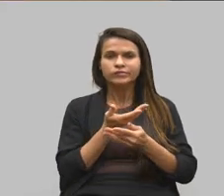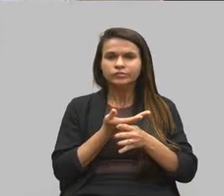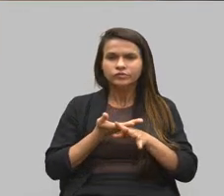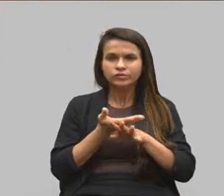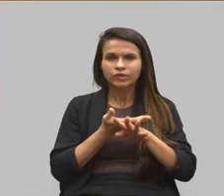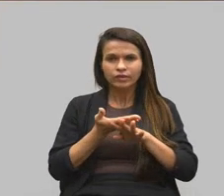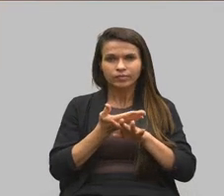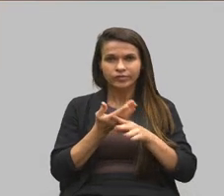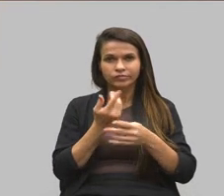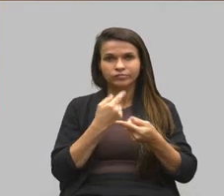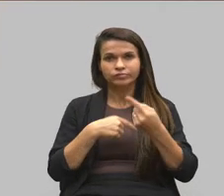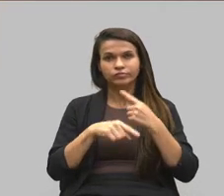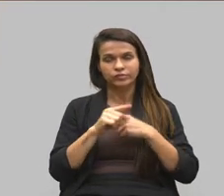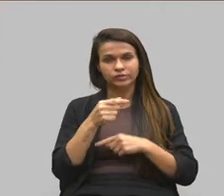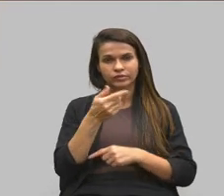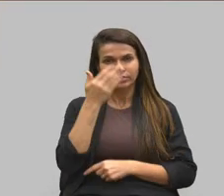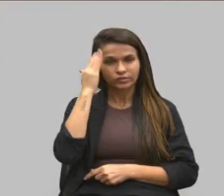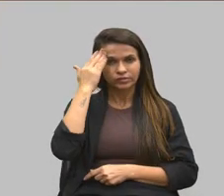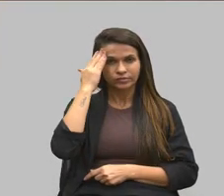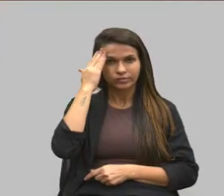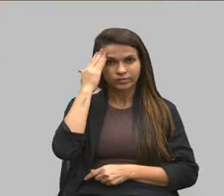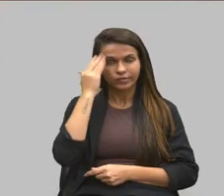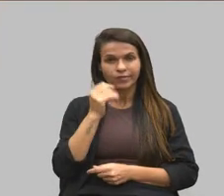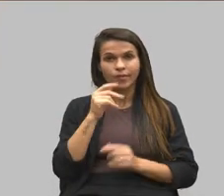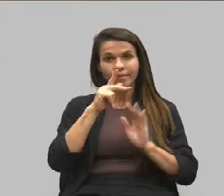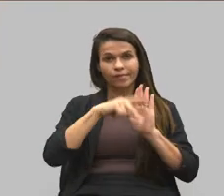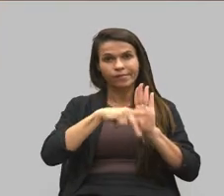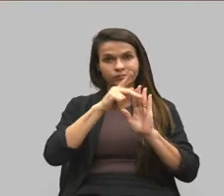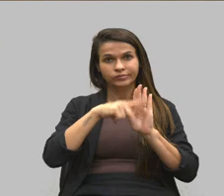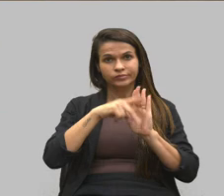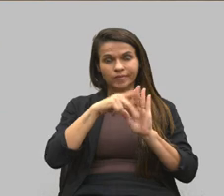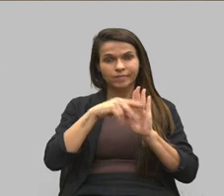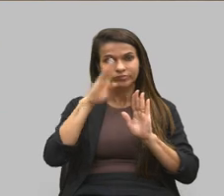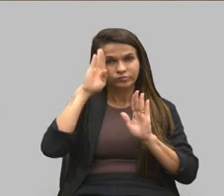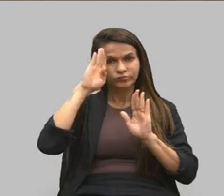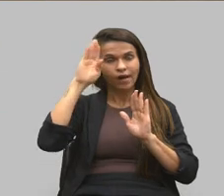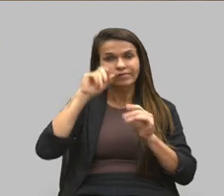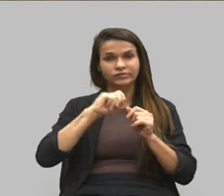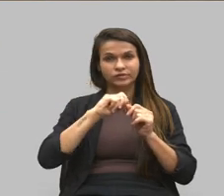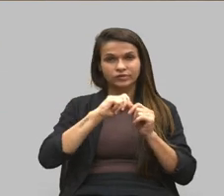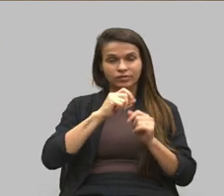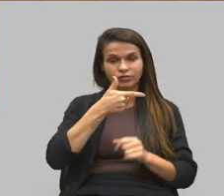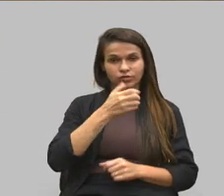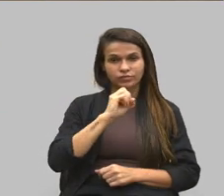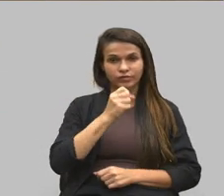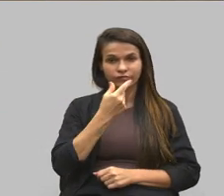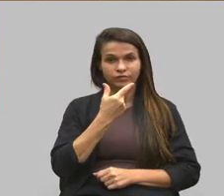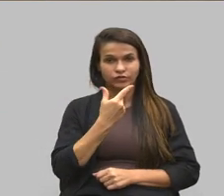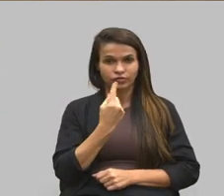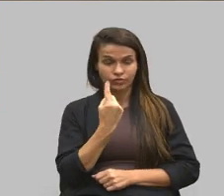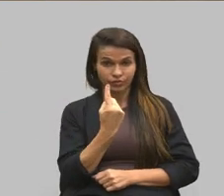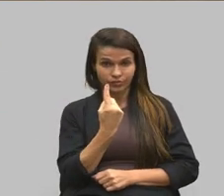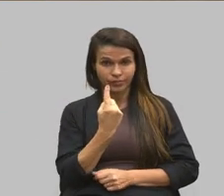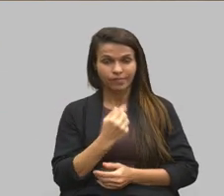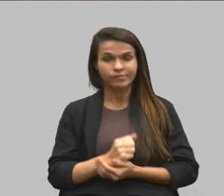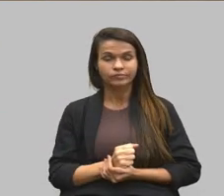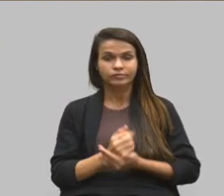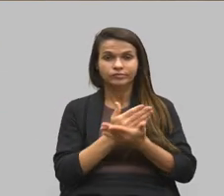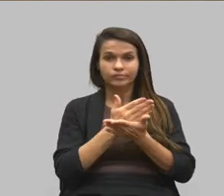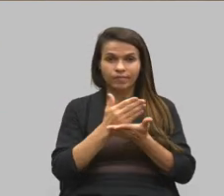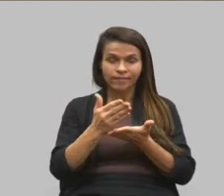né um pouco mais eh um projeto piloto que nós fizemos em 2021 que começamos